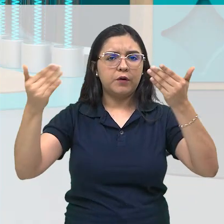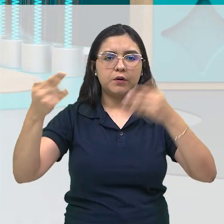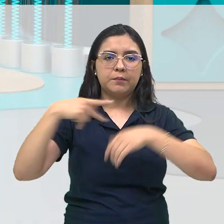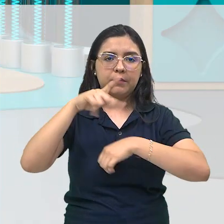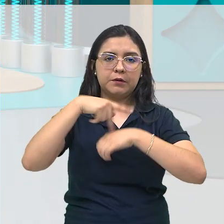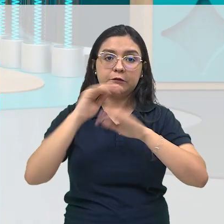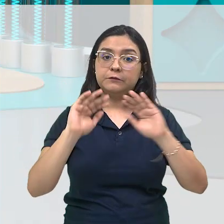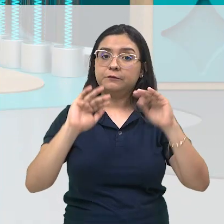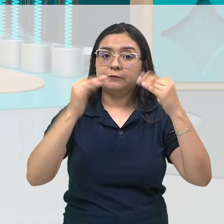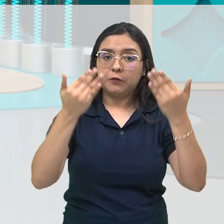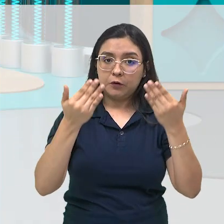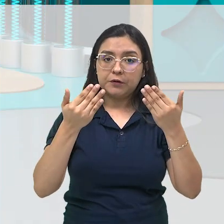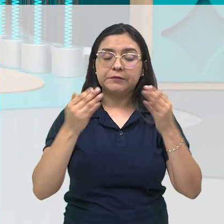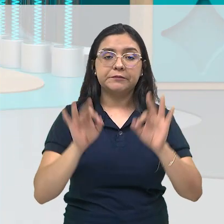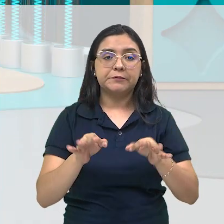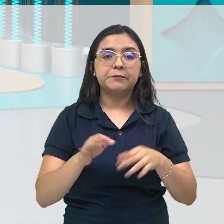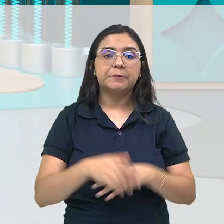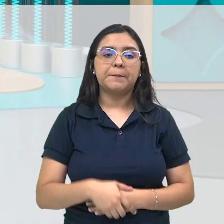né? Então,